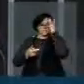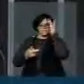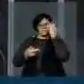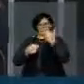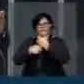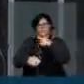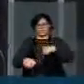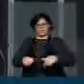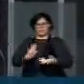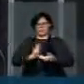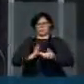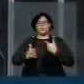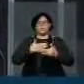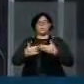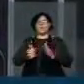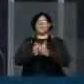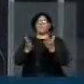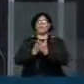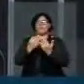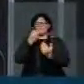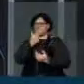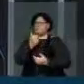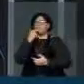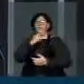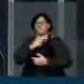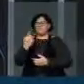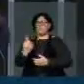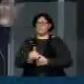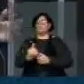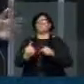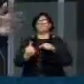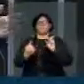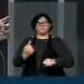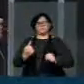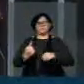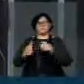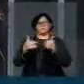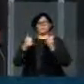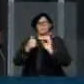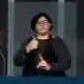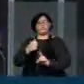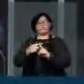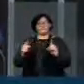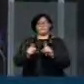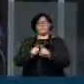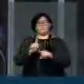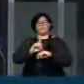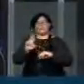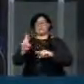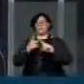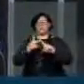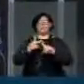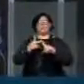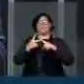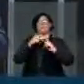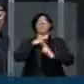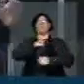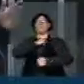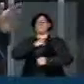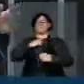pobre, que bom que ele vem aqui para clamar por seus direitos, mas vem também o doutor de terno, gravata e...